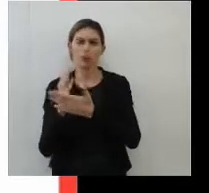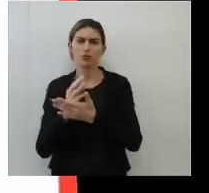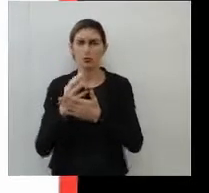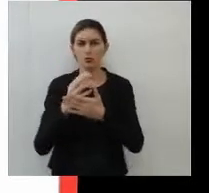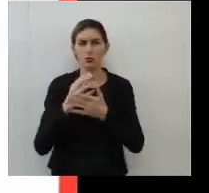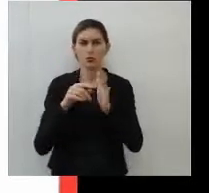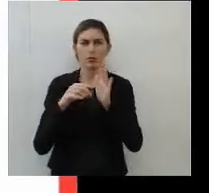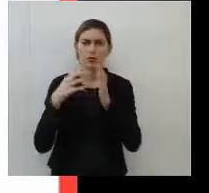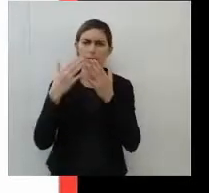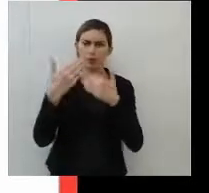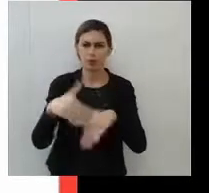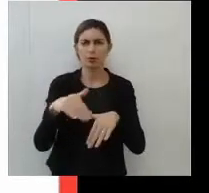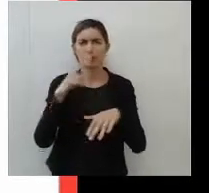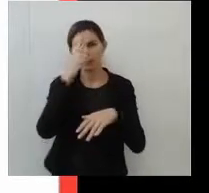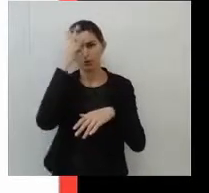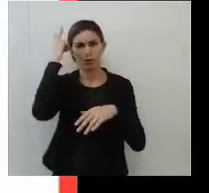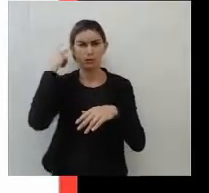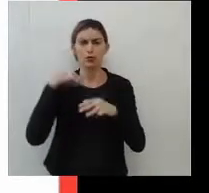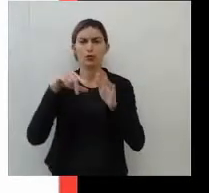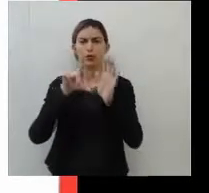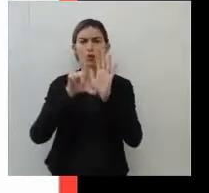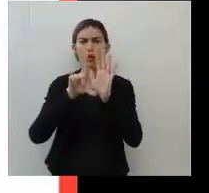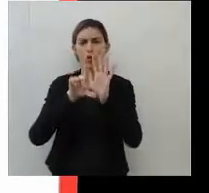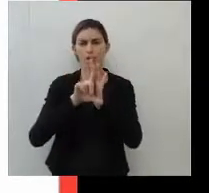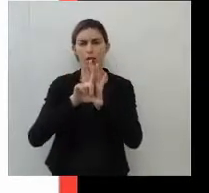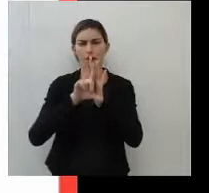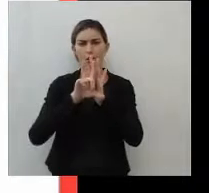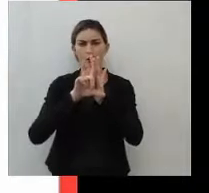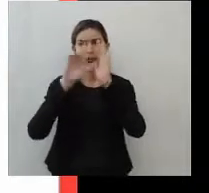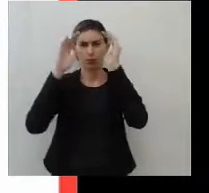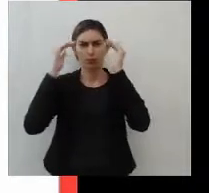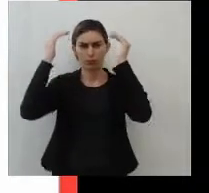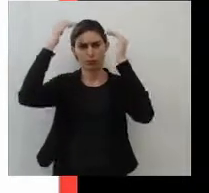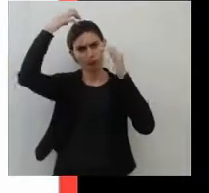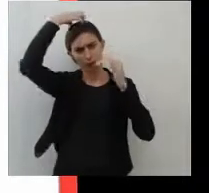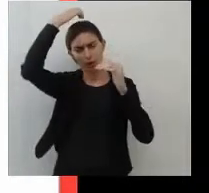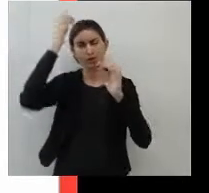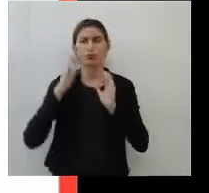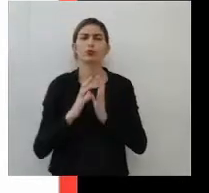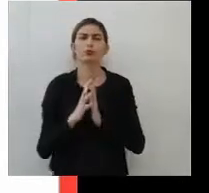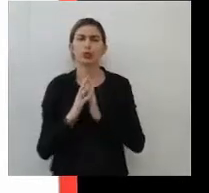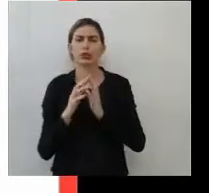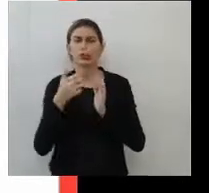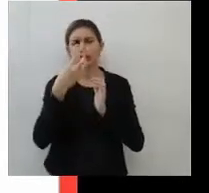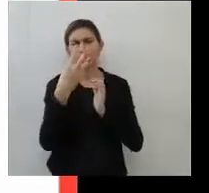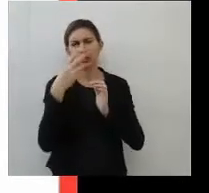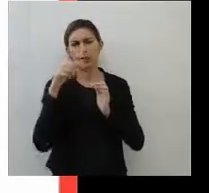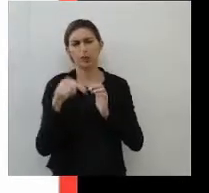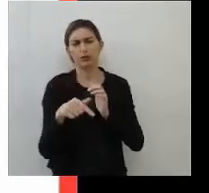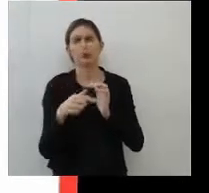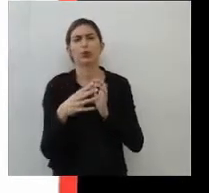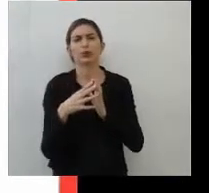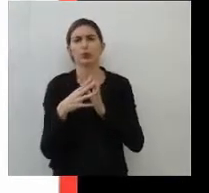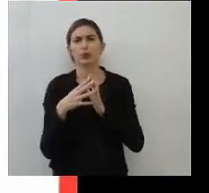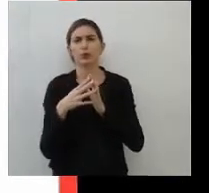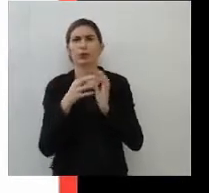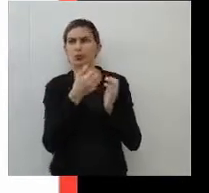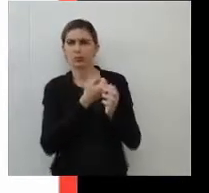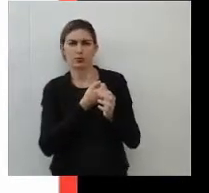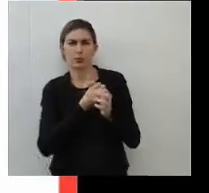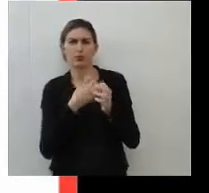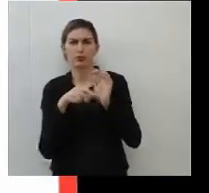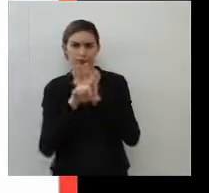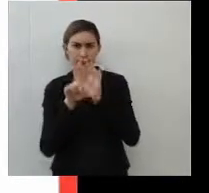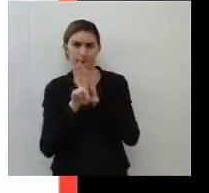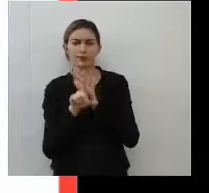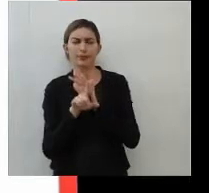vestibular aparece com o nome de Lei Imperial número 3.353. Na verdade, o último vestibular que apareceu essa